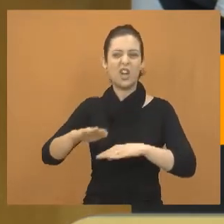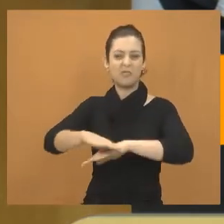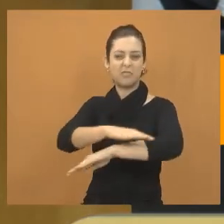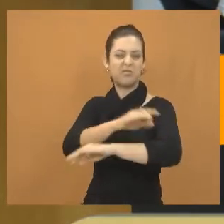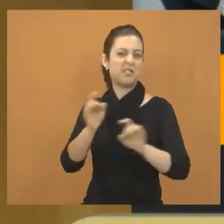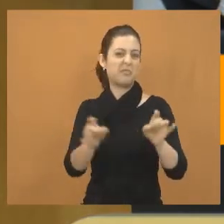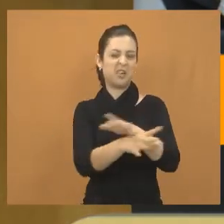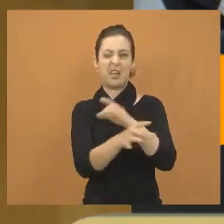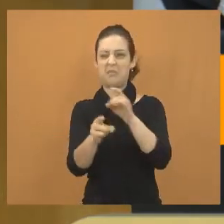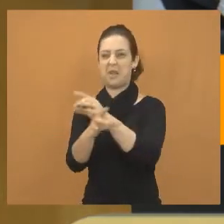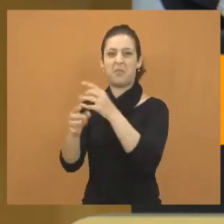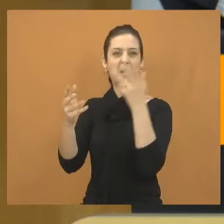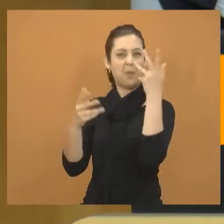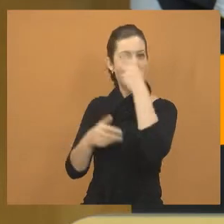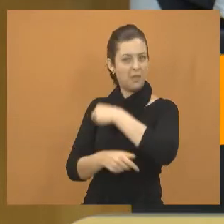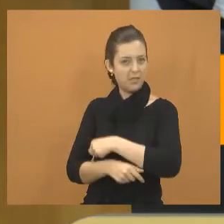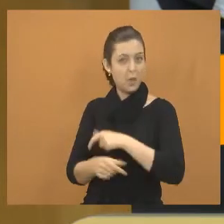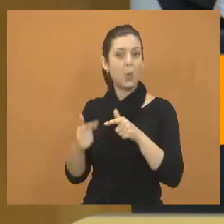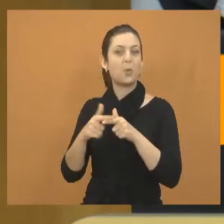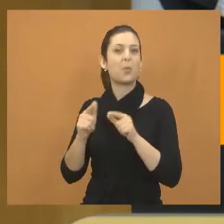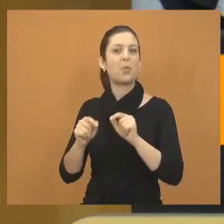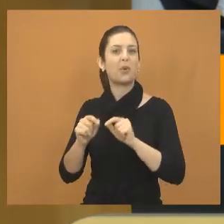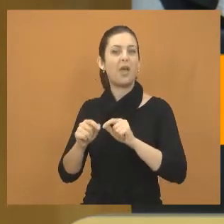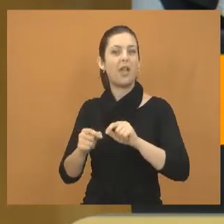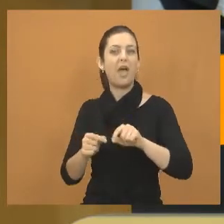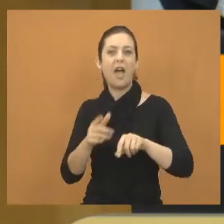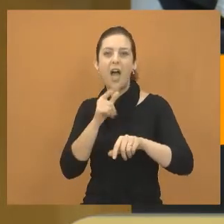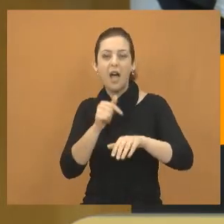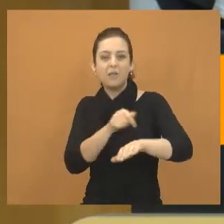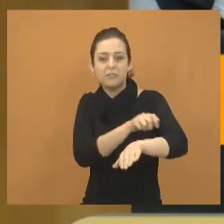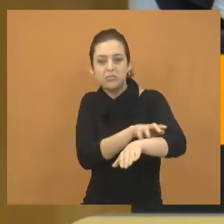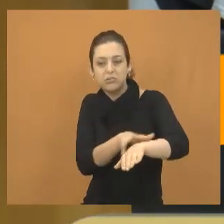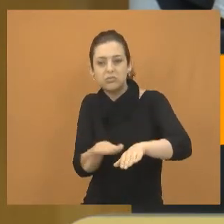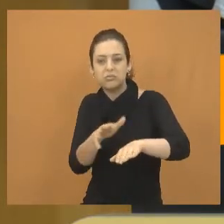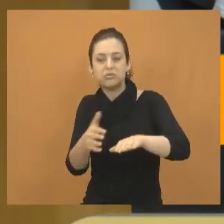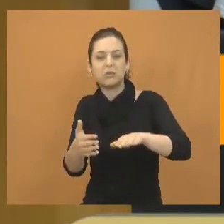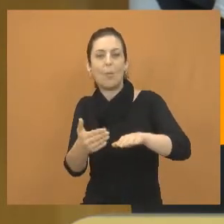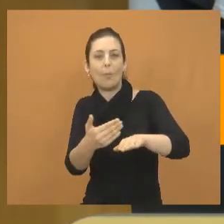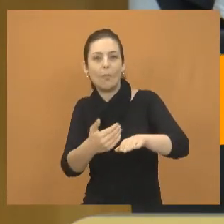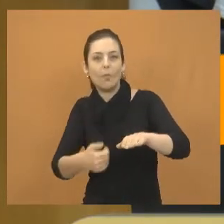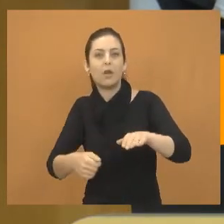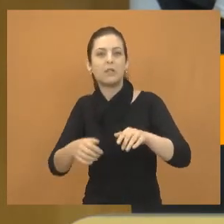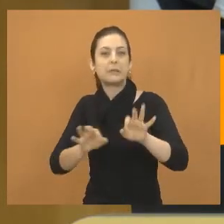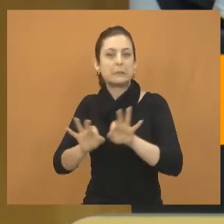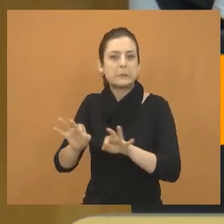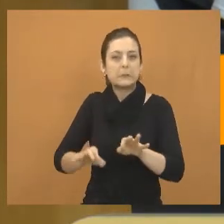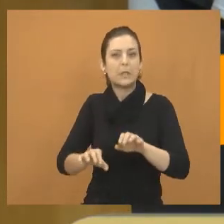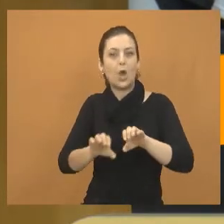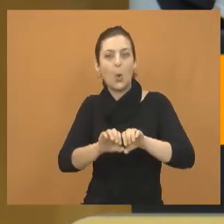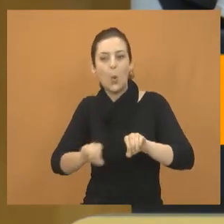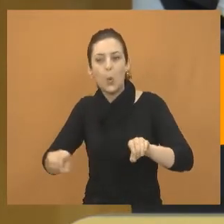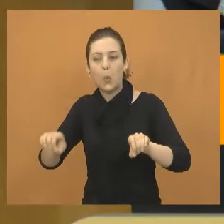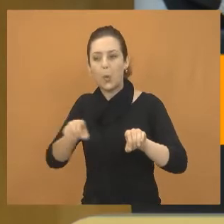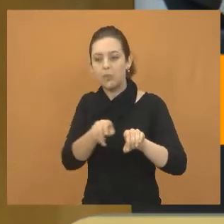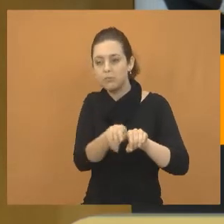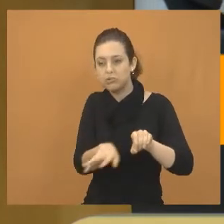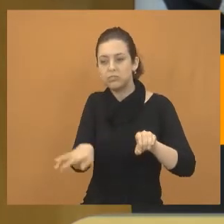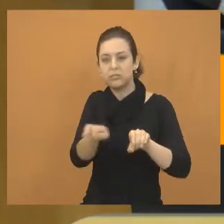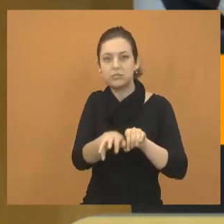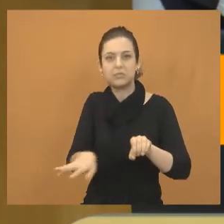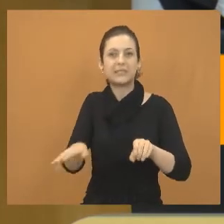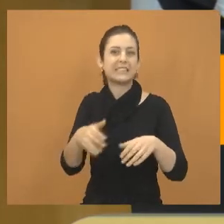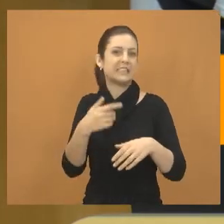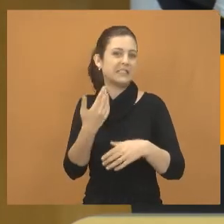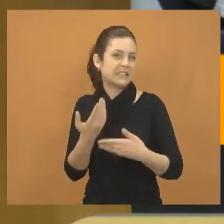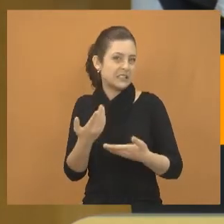né? Porque o asfalto fica bonito. O problema é a drenagem, que é mais caro que o asfalto. Em muitos lugares, a gente sabe que sem a drenagem, o asfalto